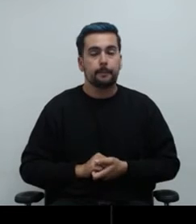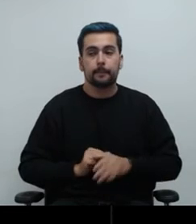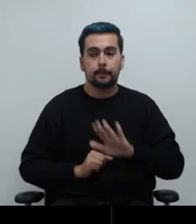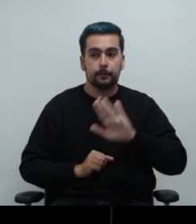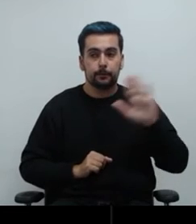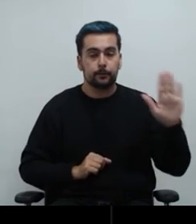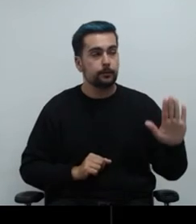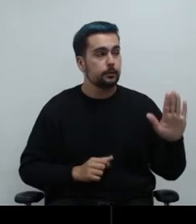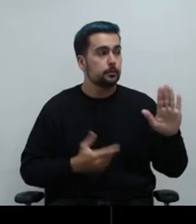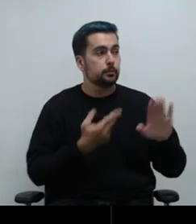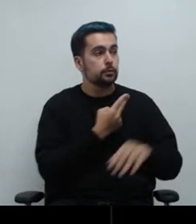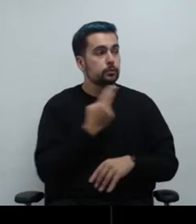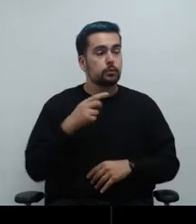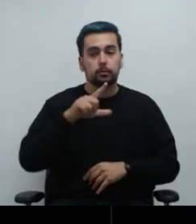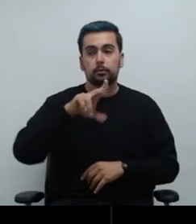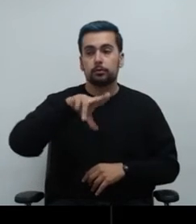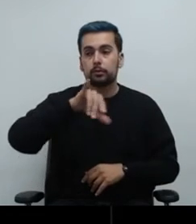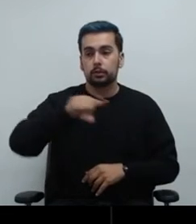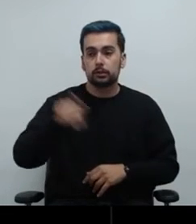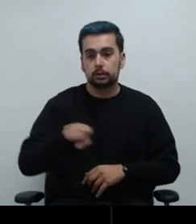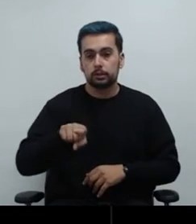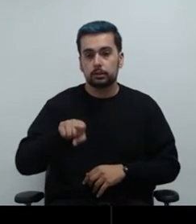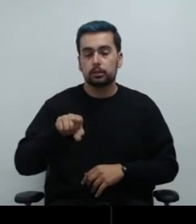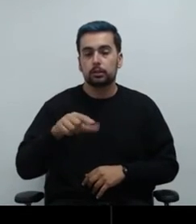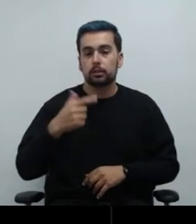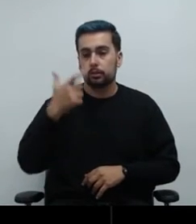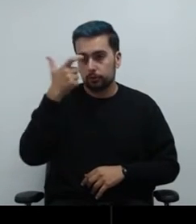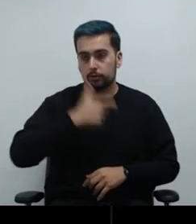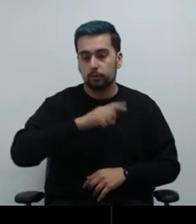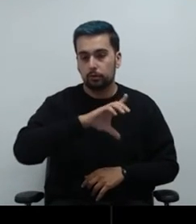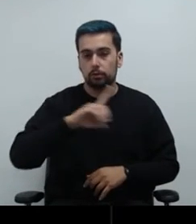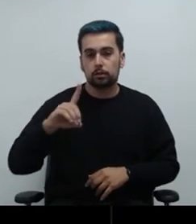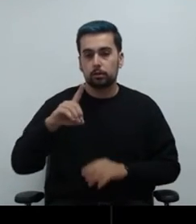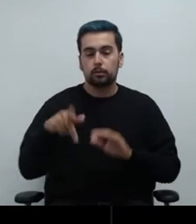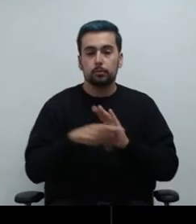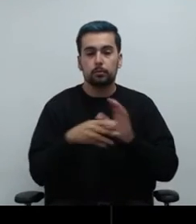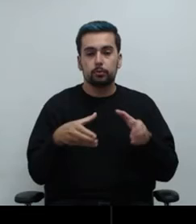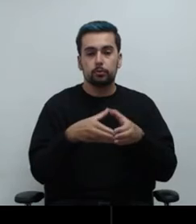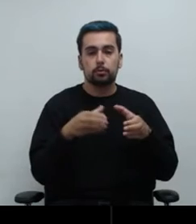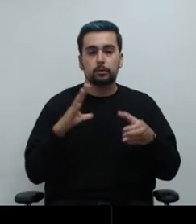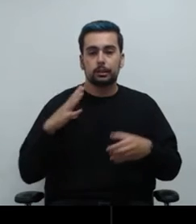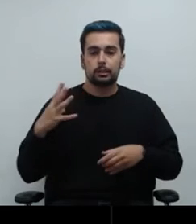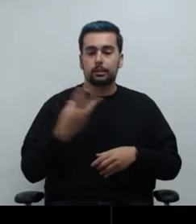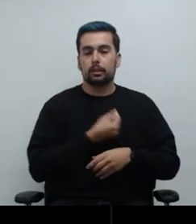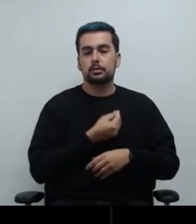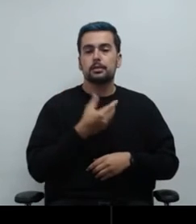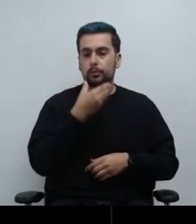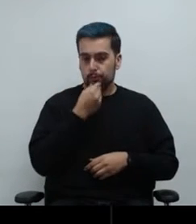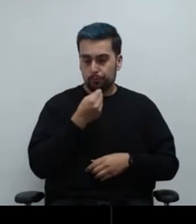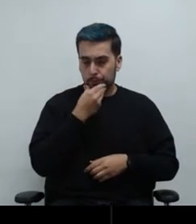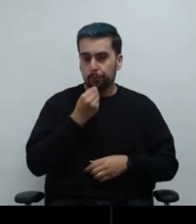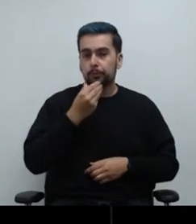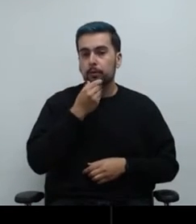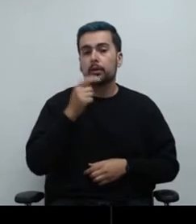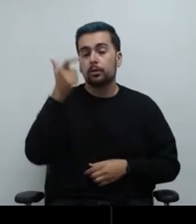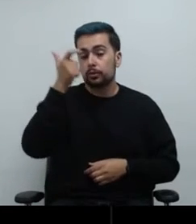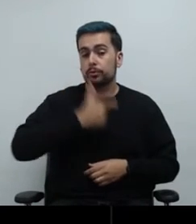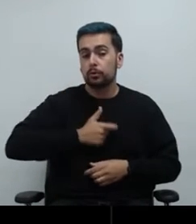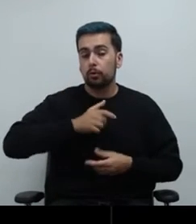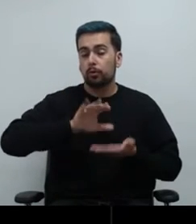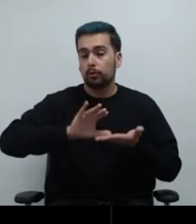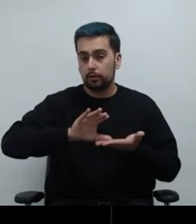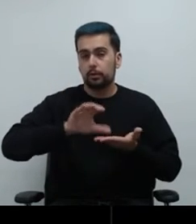Olá, meu nome é Luiz Fernando Prado Uchoa, estou coordenador do Núcleo de Transmasculinidades da Rede Família Stronger, sou